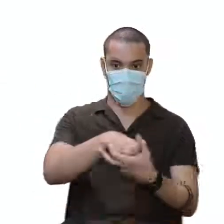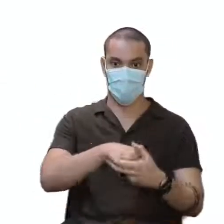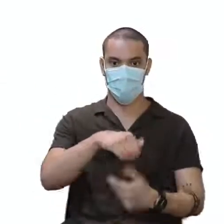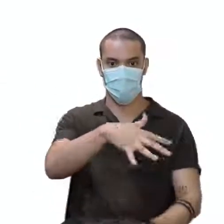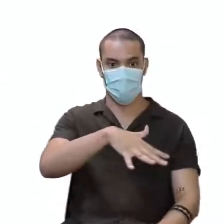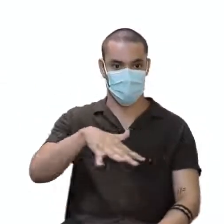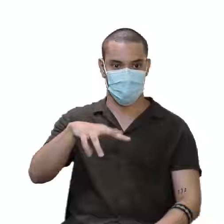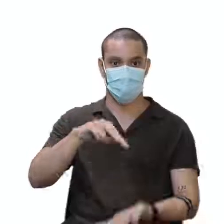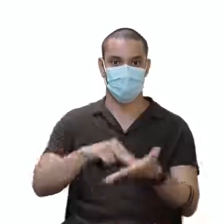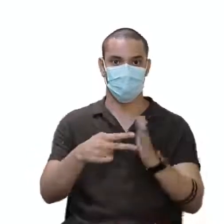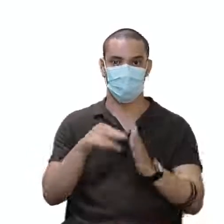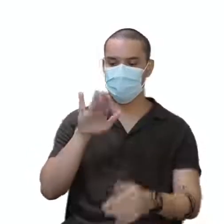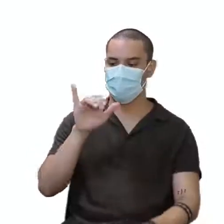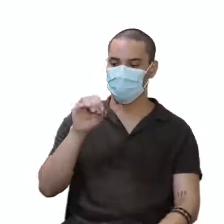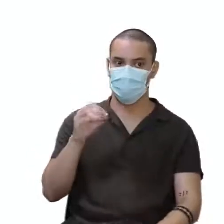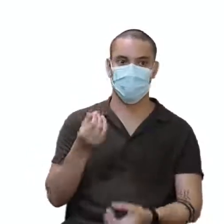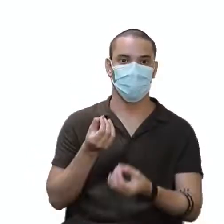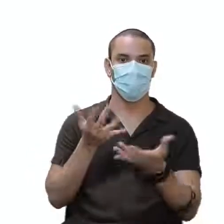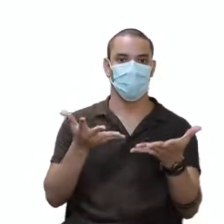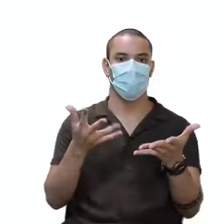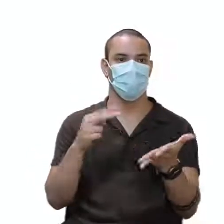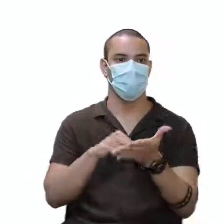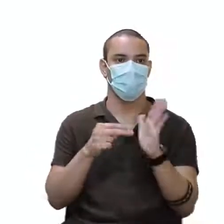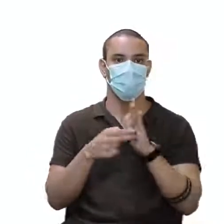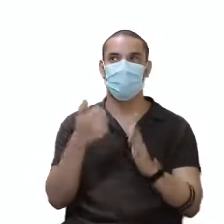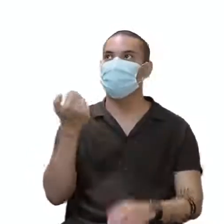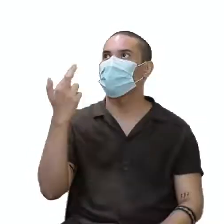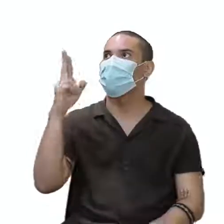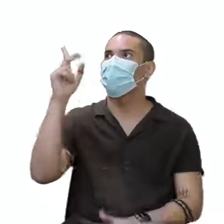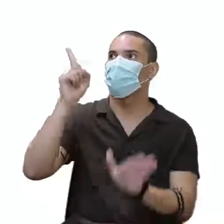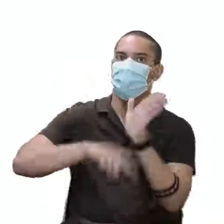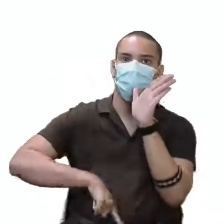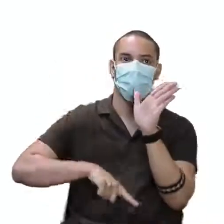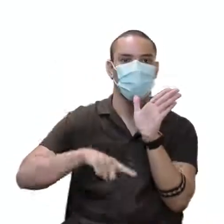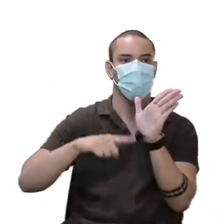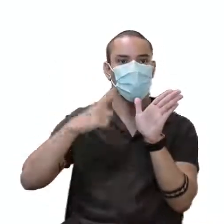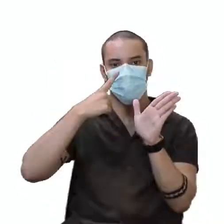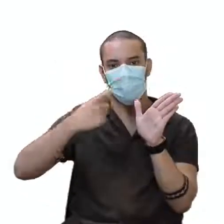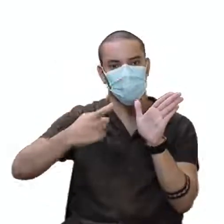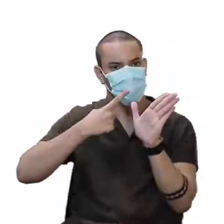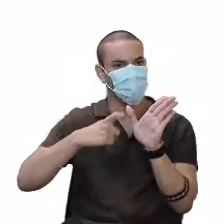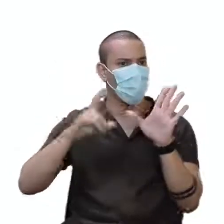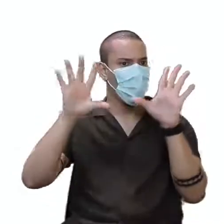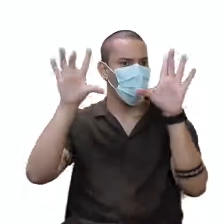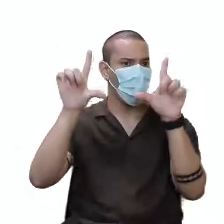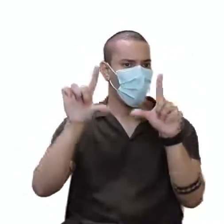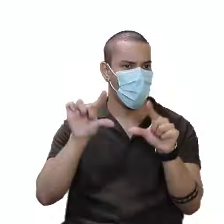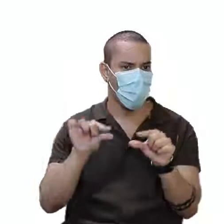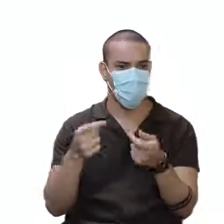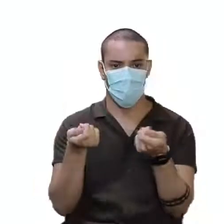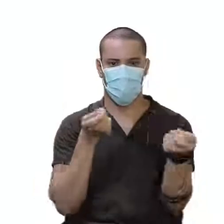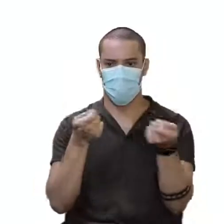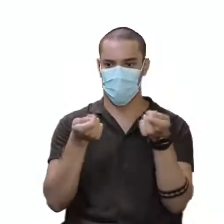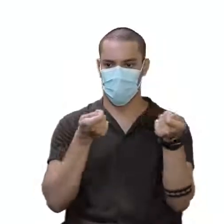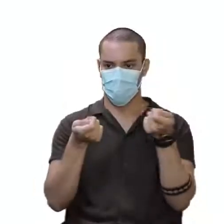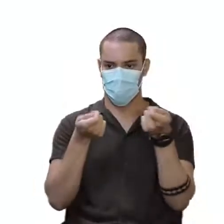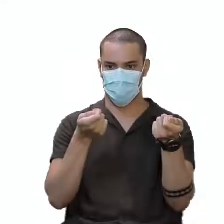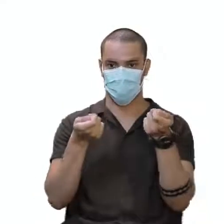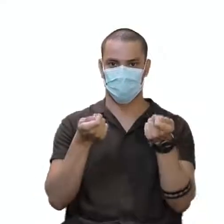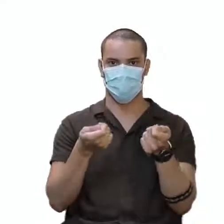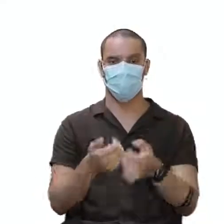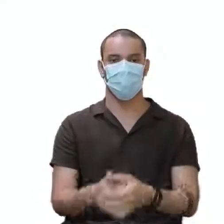ambiente são bioindicadores, ou seja, ar menos poluído, tudo tranquilo, está tudo de boa, está em equilíbrio,